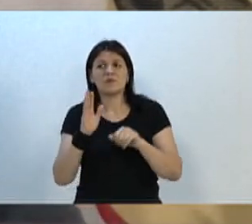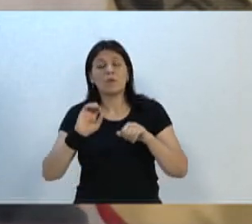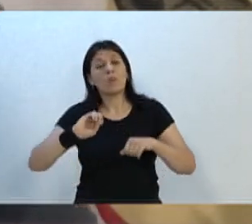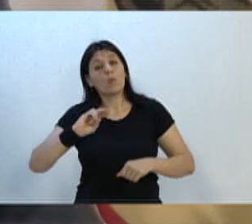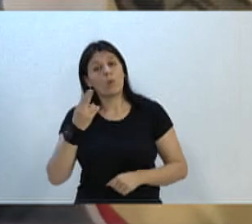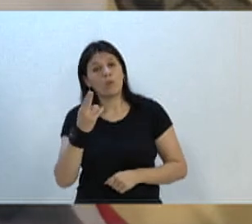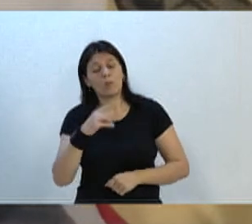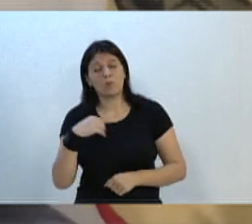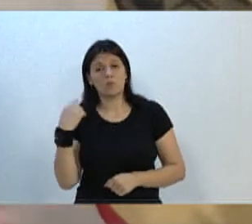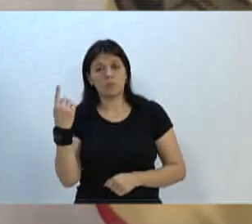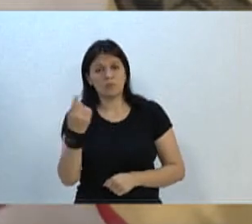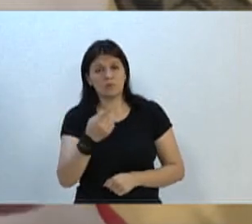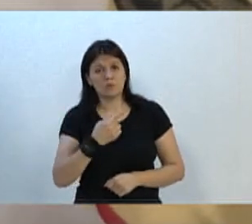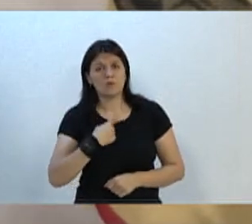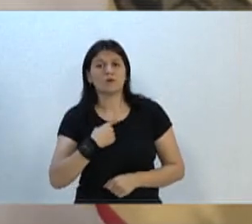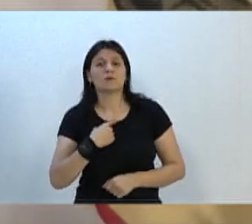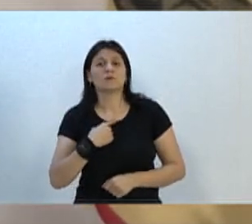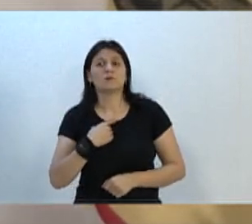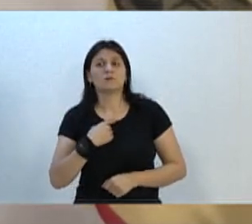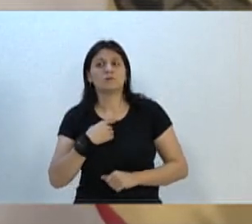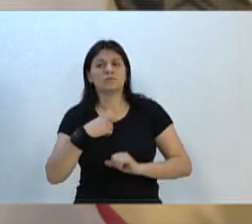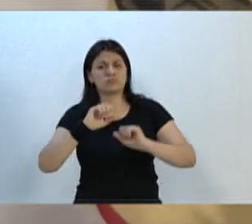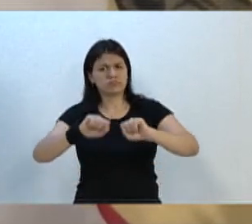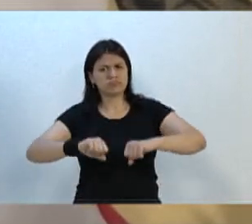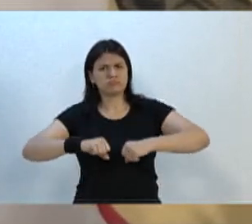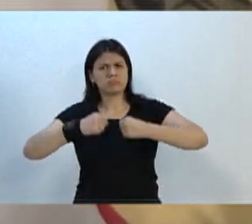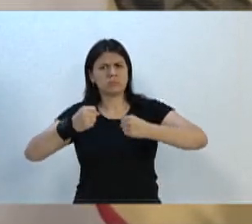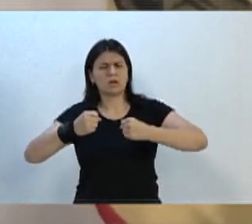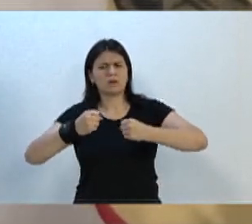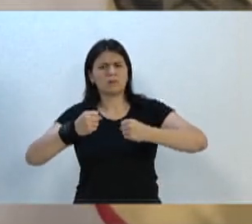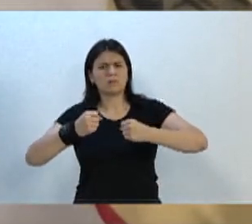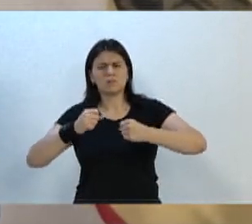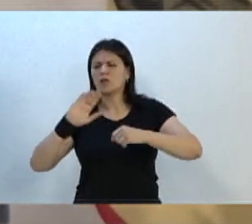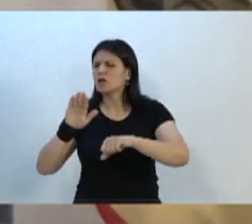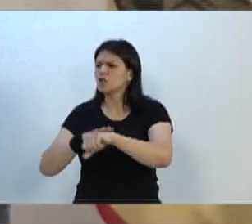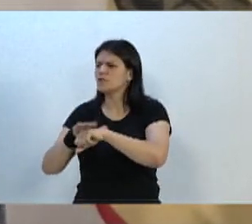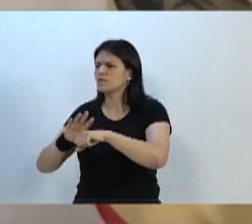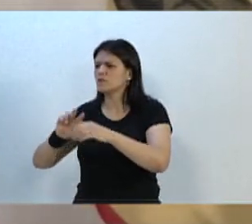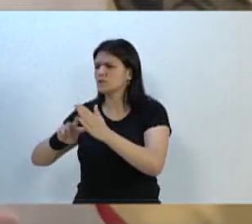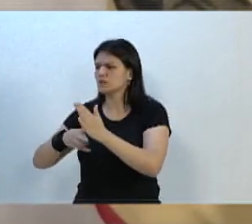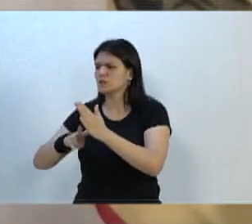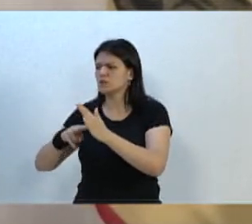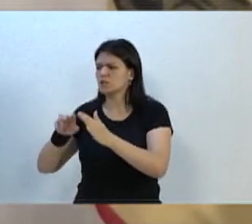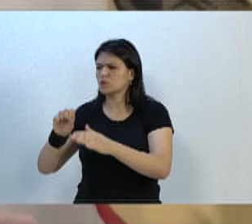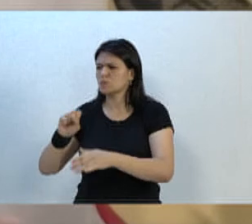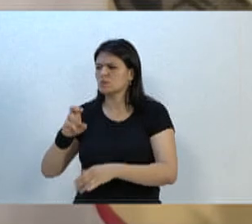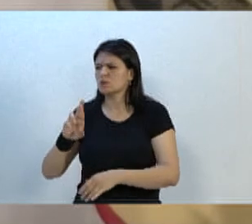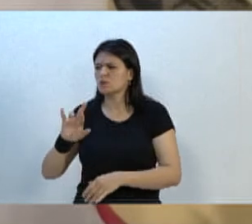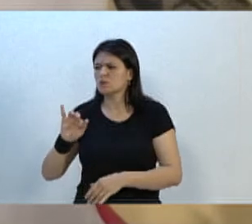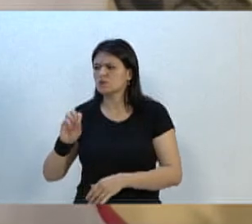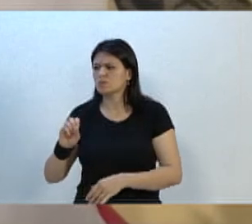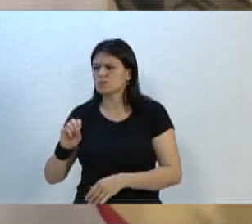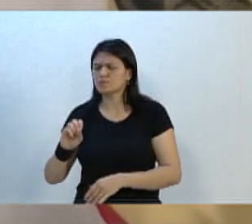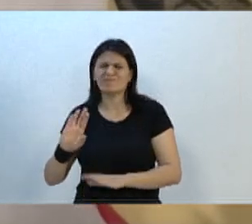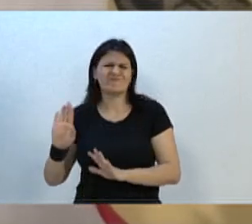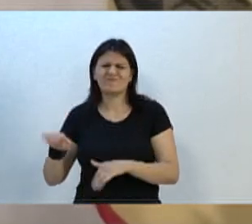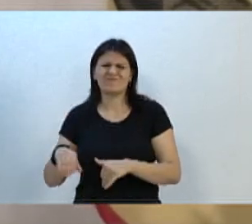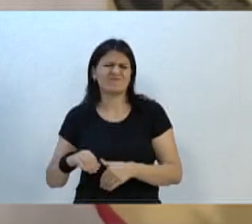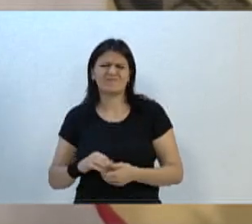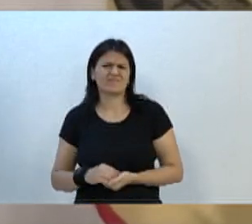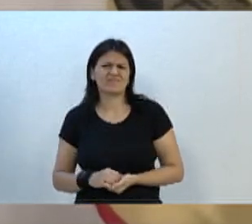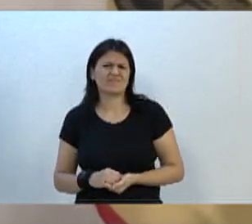definitivamente aqui a para as arestas e deixa de lá ah não vou falar com Sérgio que o Sérgio sindicato Daí